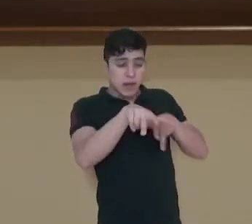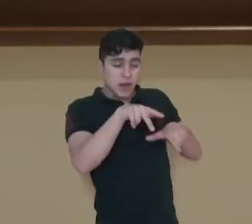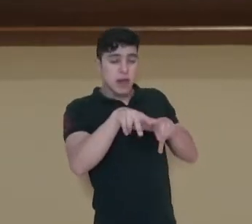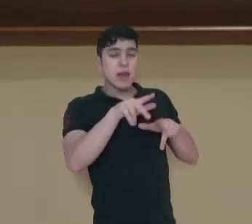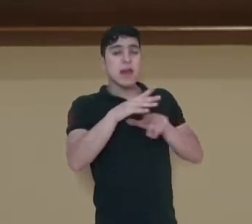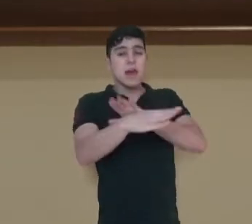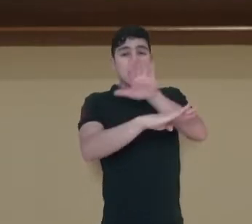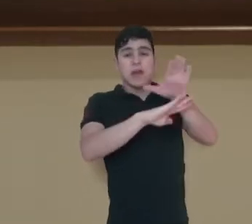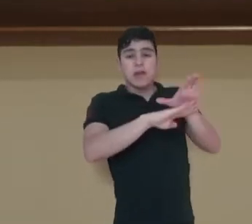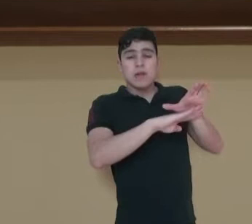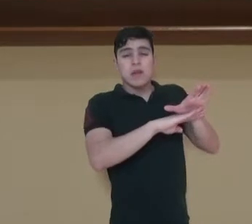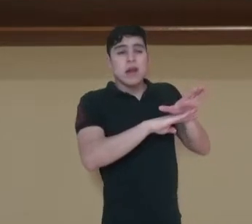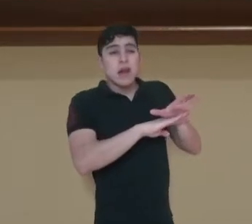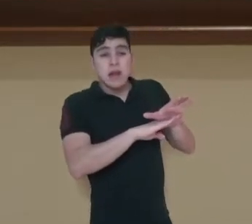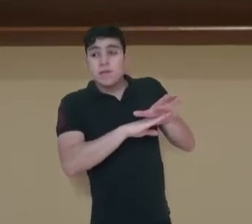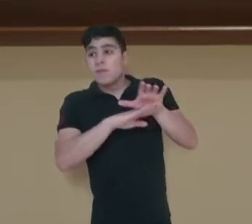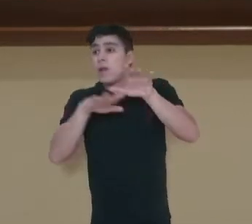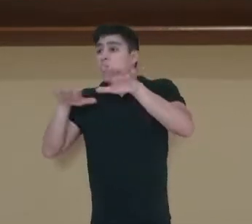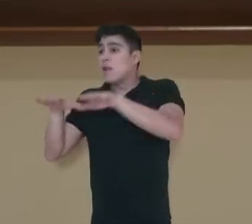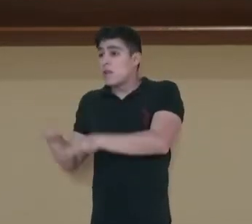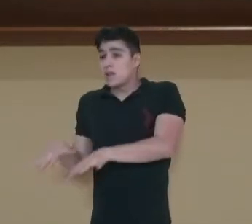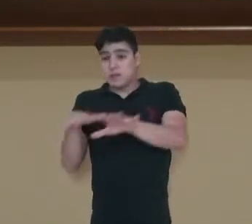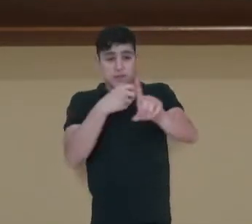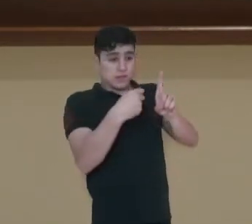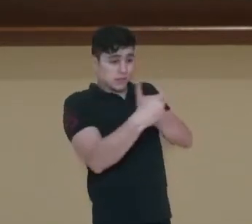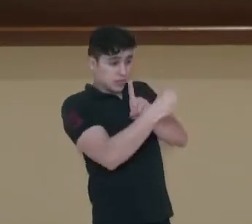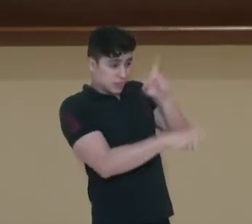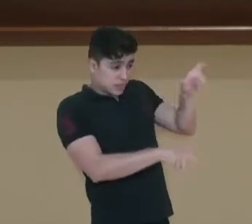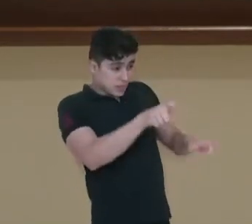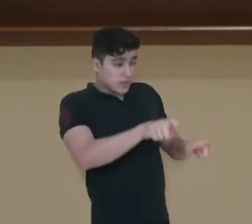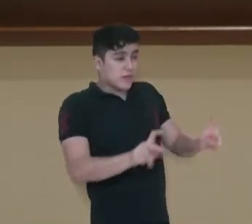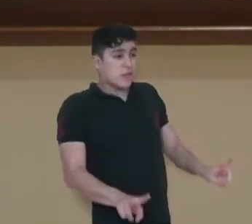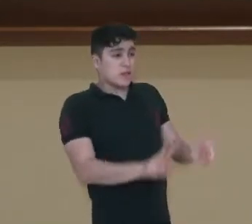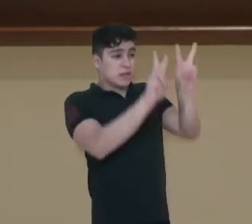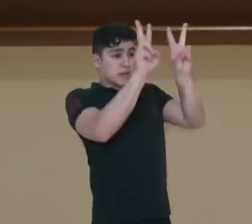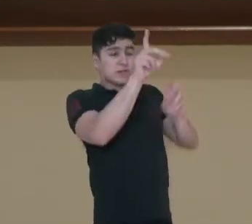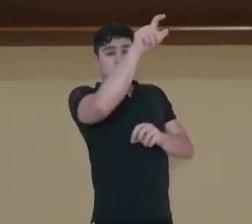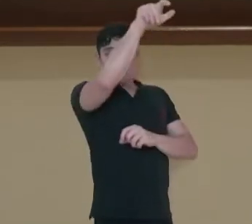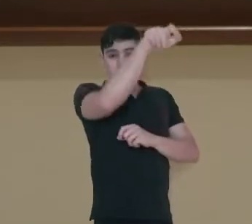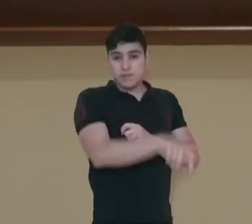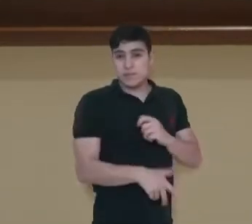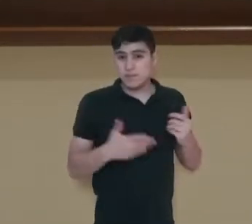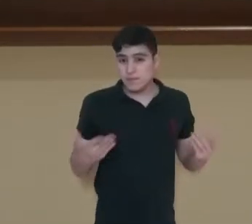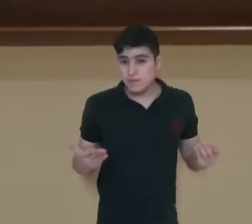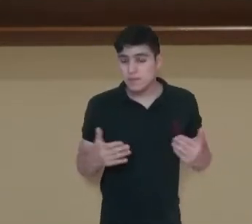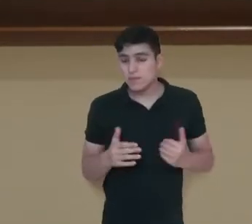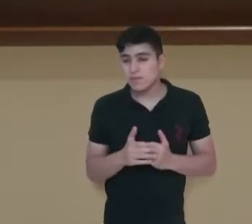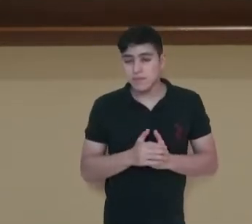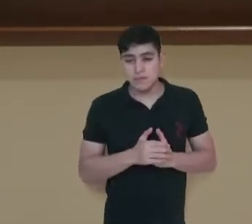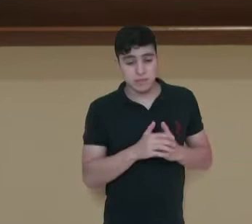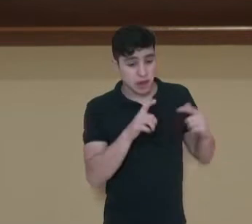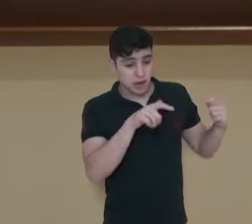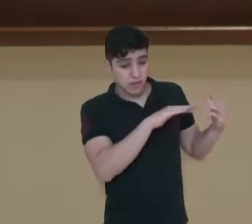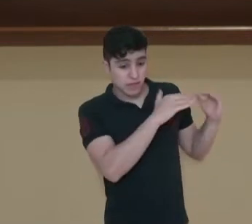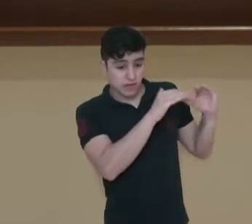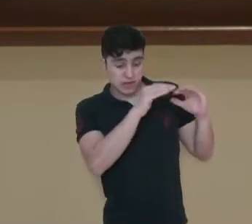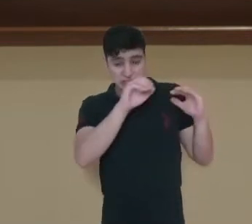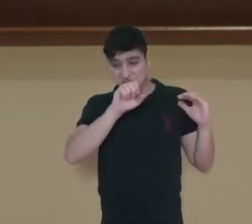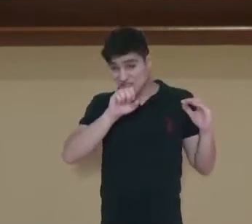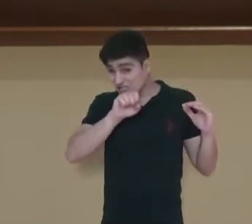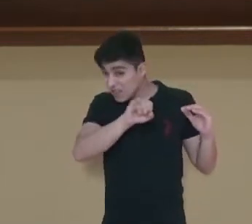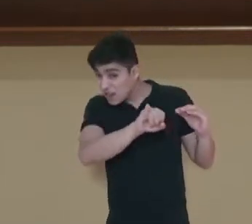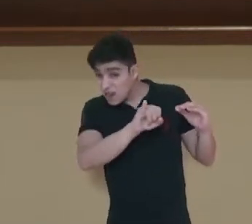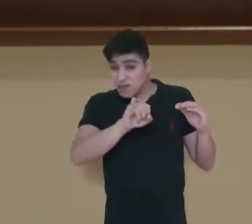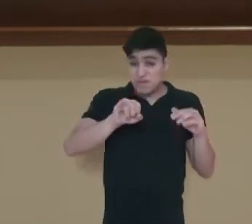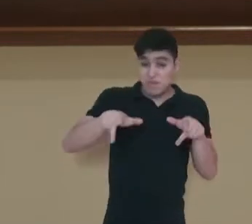instrumento para fazer com que toda a sociedade valorize aquele ser que está ali na sua frente, aquela pessoa que está ali naquela periferia? Será que ele pode ser